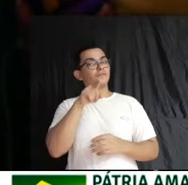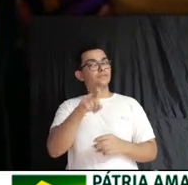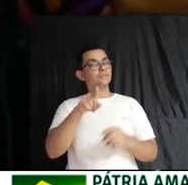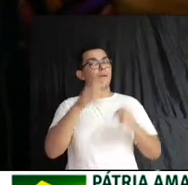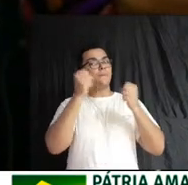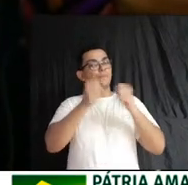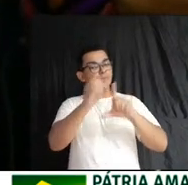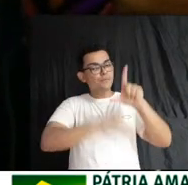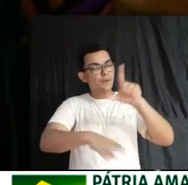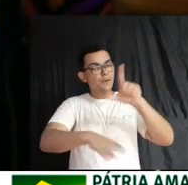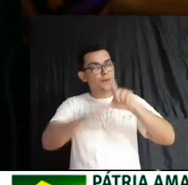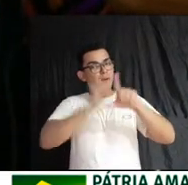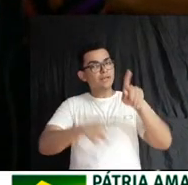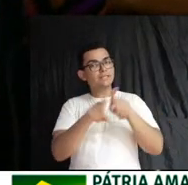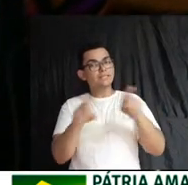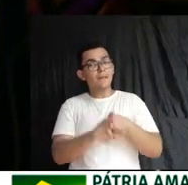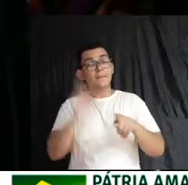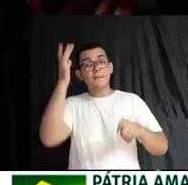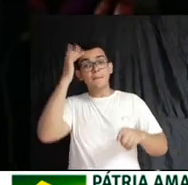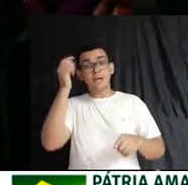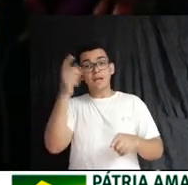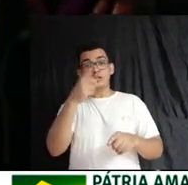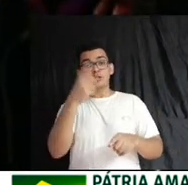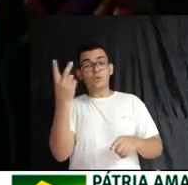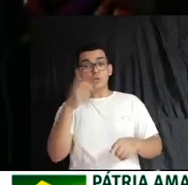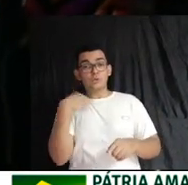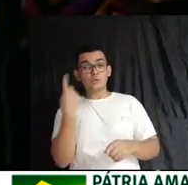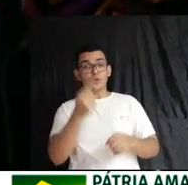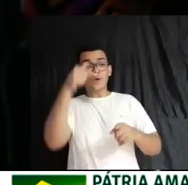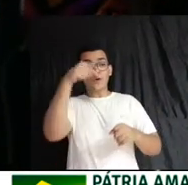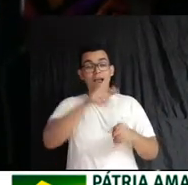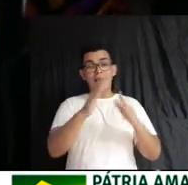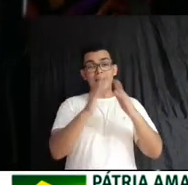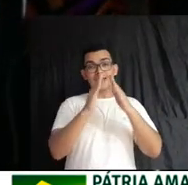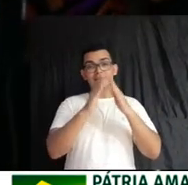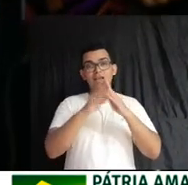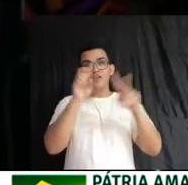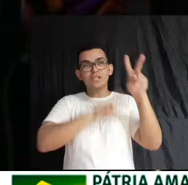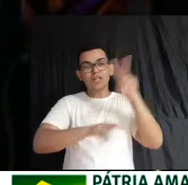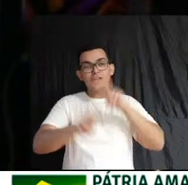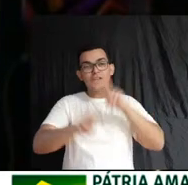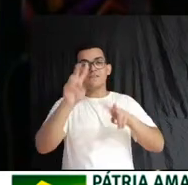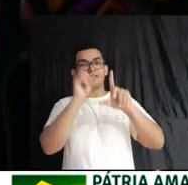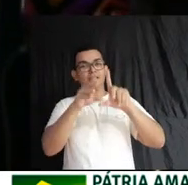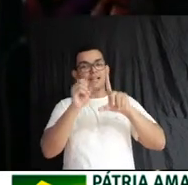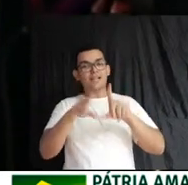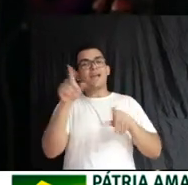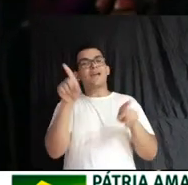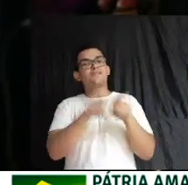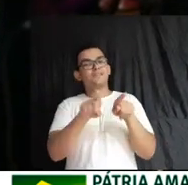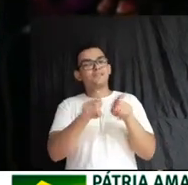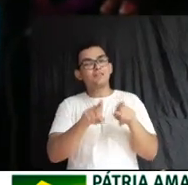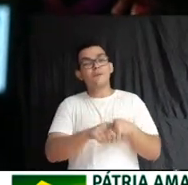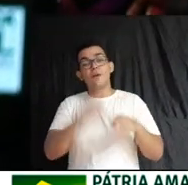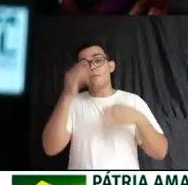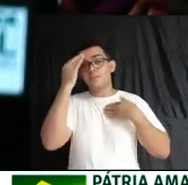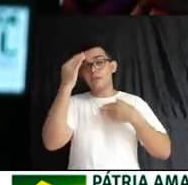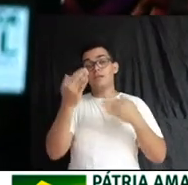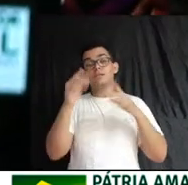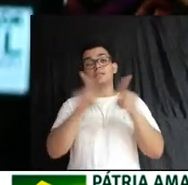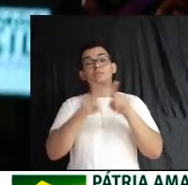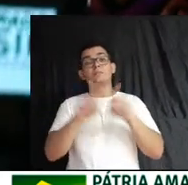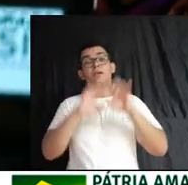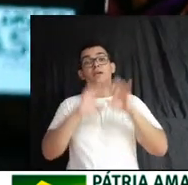em casa e vendo a live, com certeza. A todas as pessoas que vão participar, boa sorte. Obrigada pelo comparecimento.